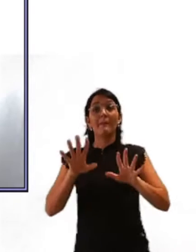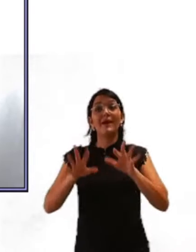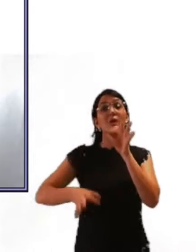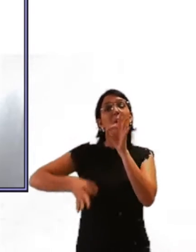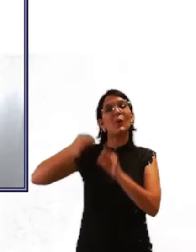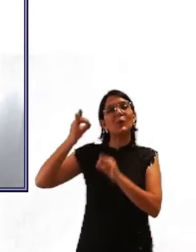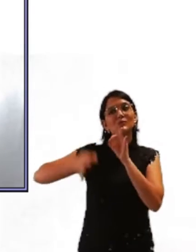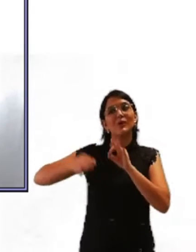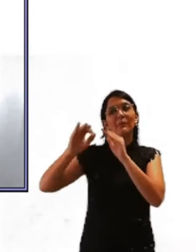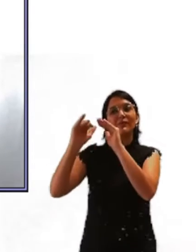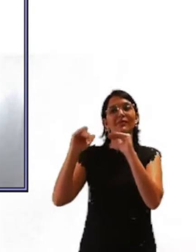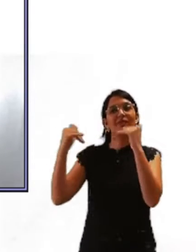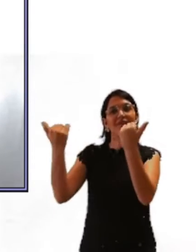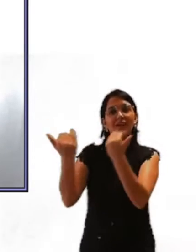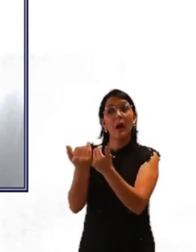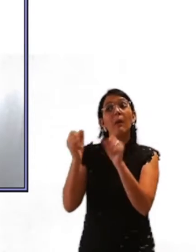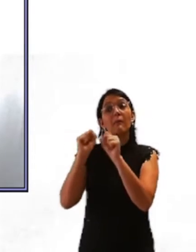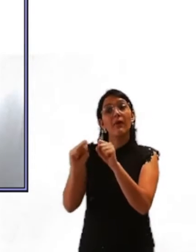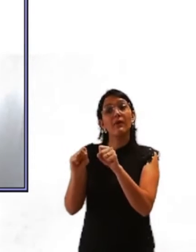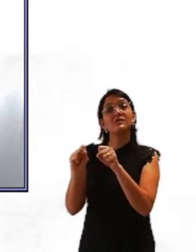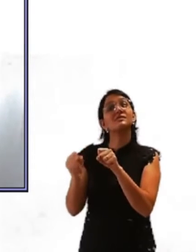pode adotar estratégias